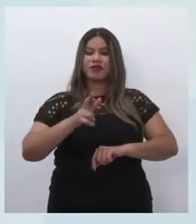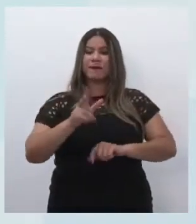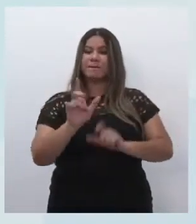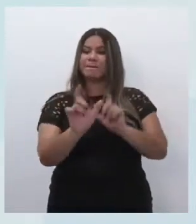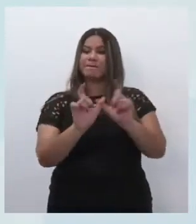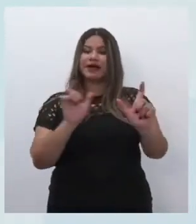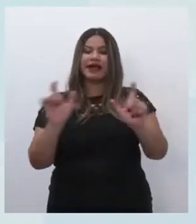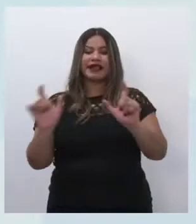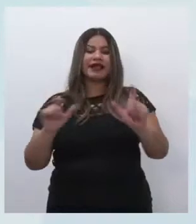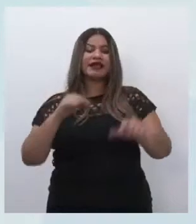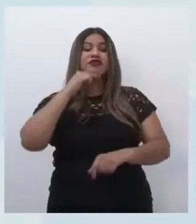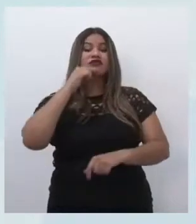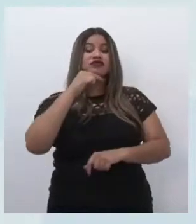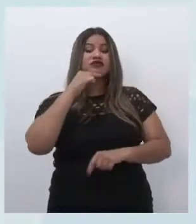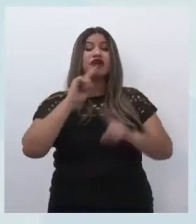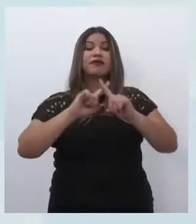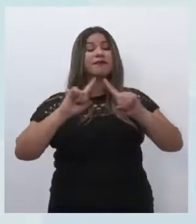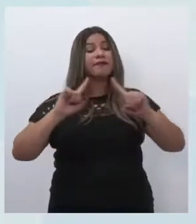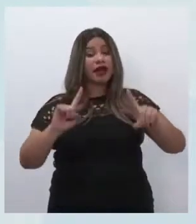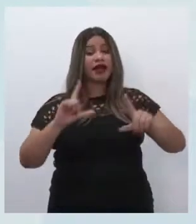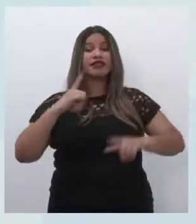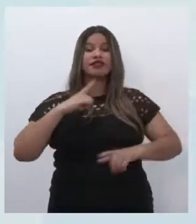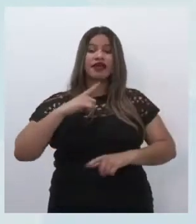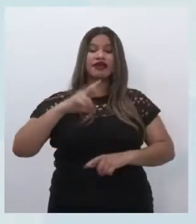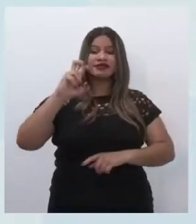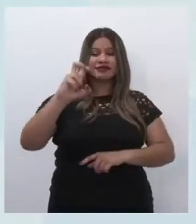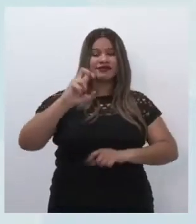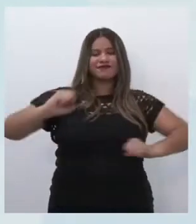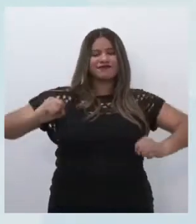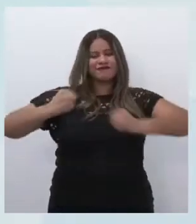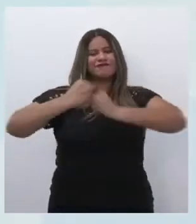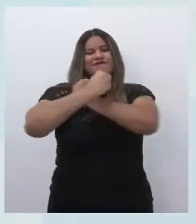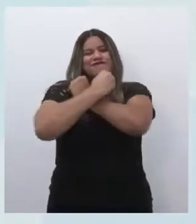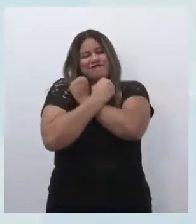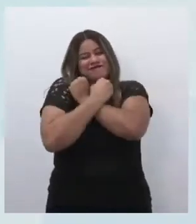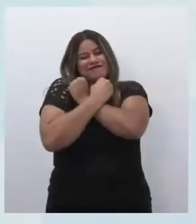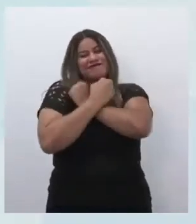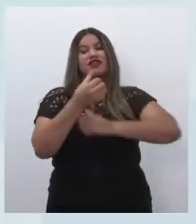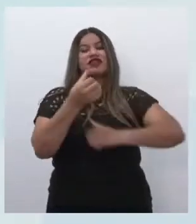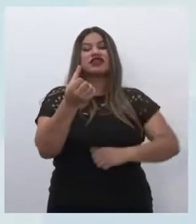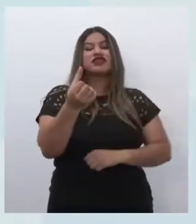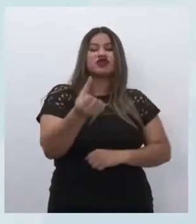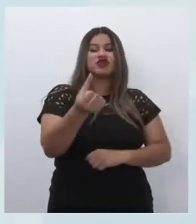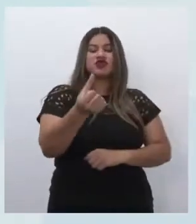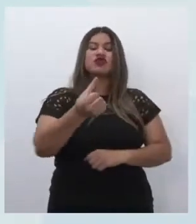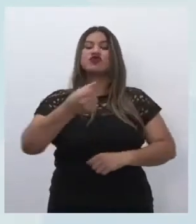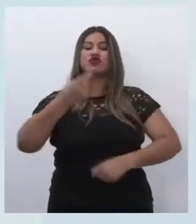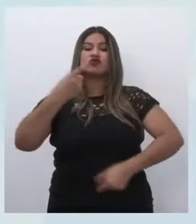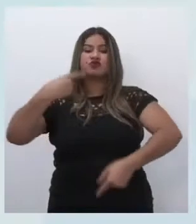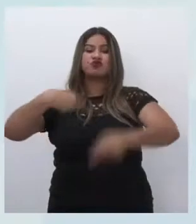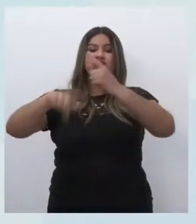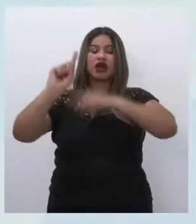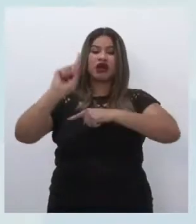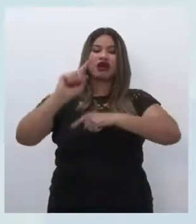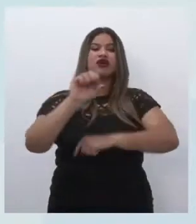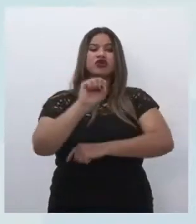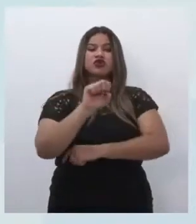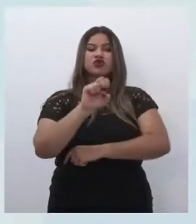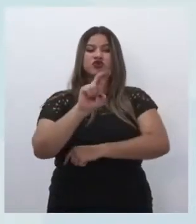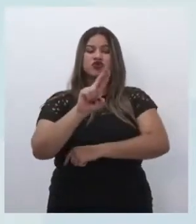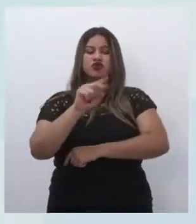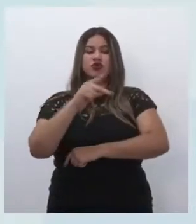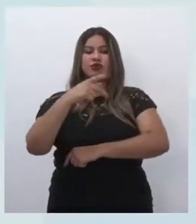mas vocês estão certos, sim. No 5 é abraçar e no sexto, superação. É isso